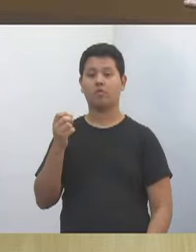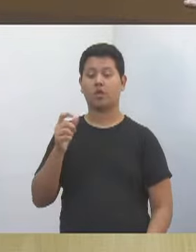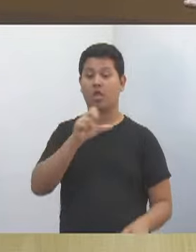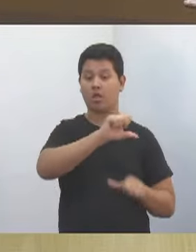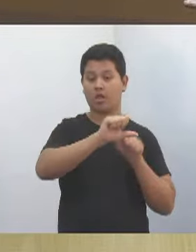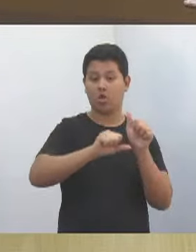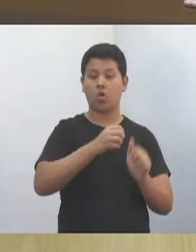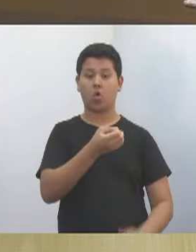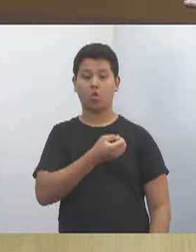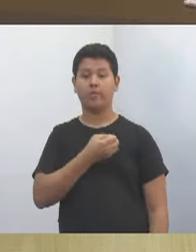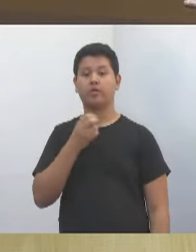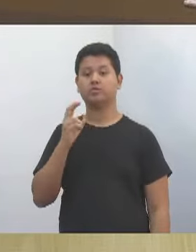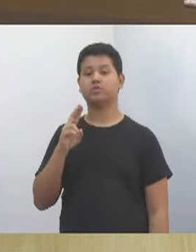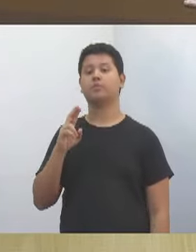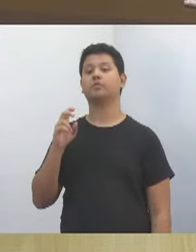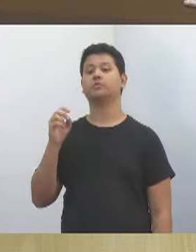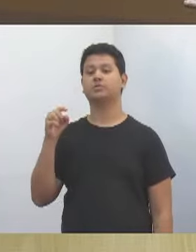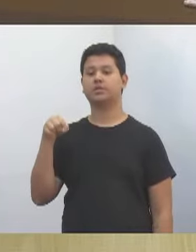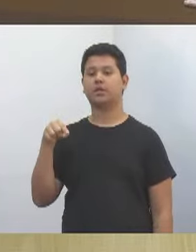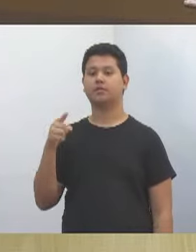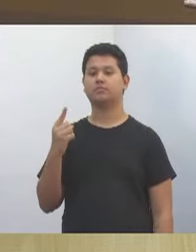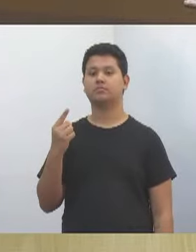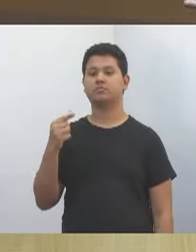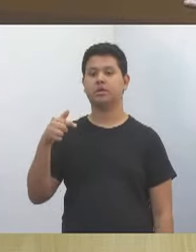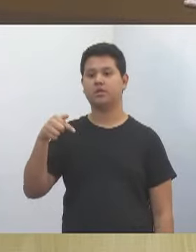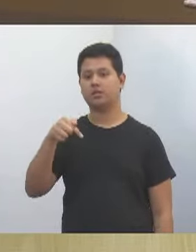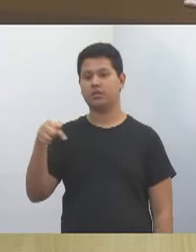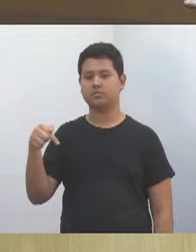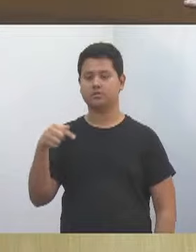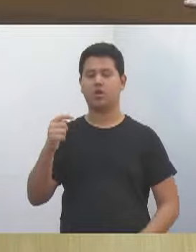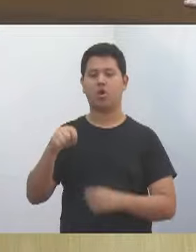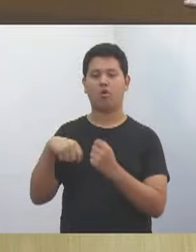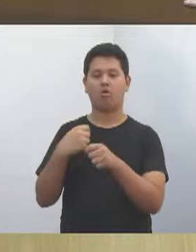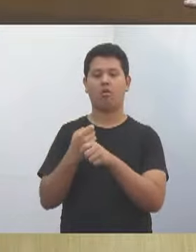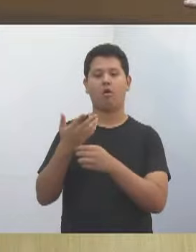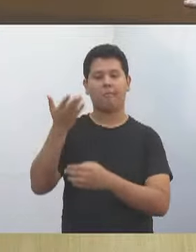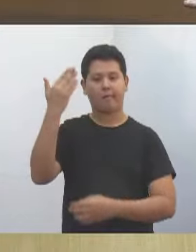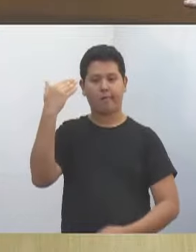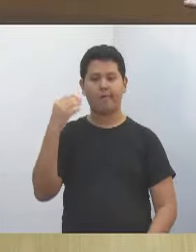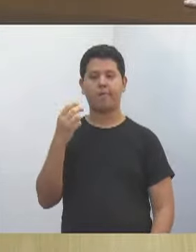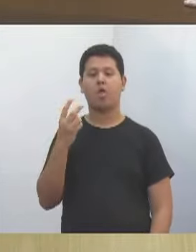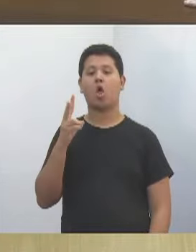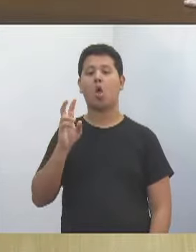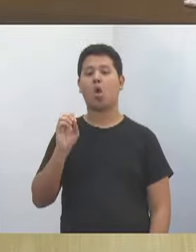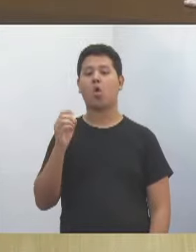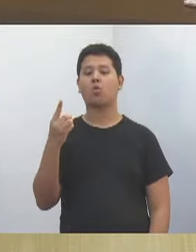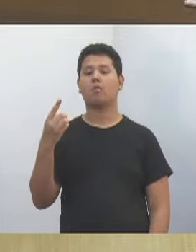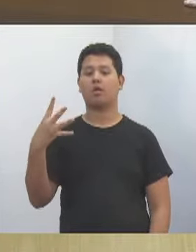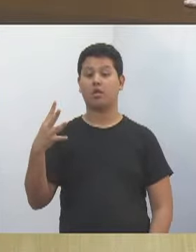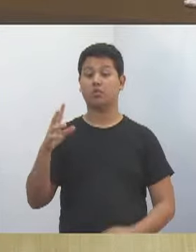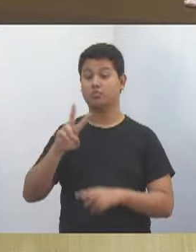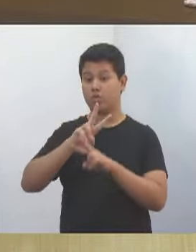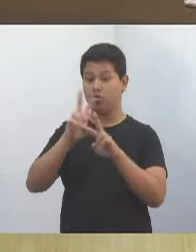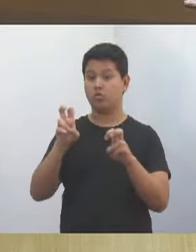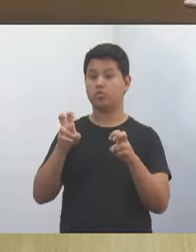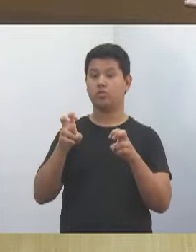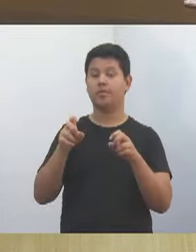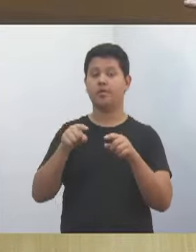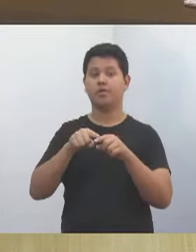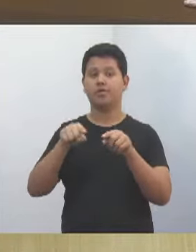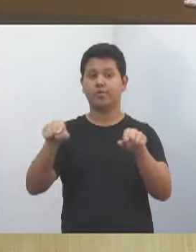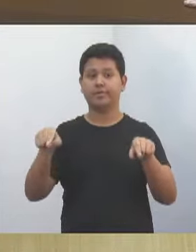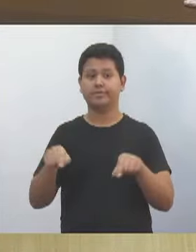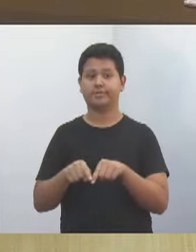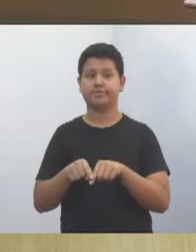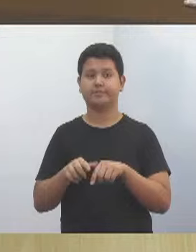número 5.867, de 1º de julho de 2014, que dispõe sobre uso, ocupação e urbanização do solo do município